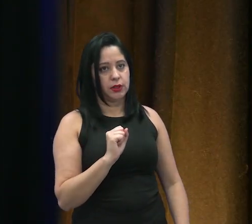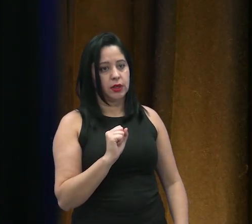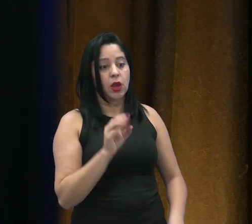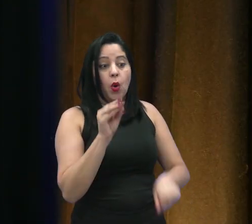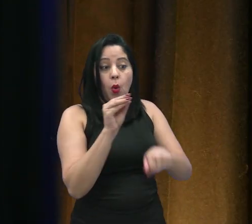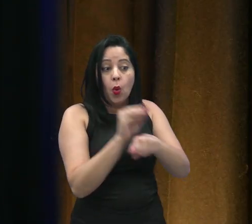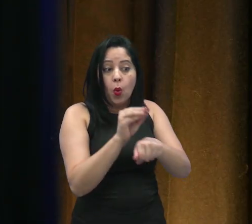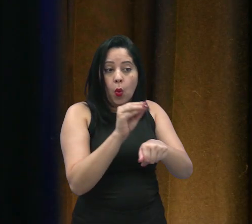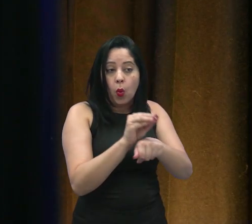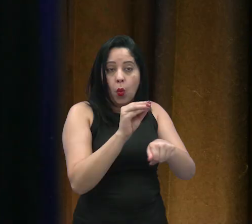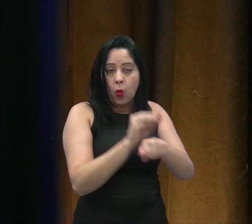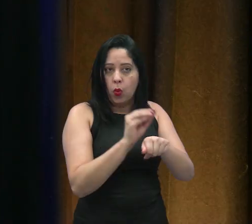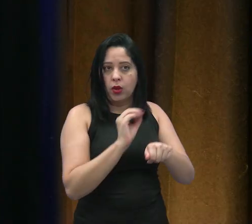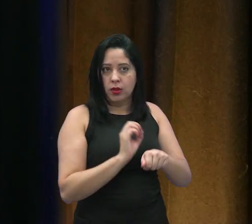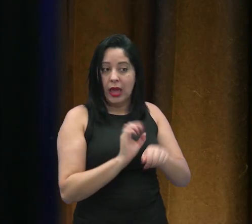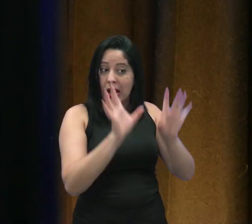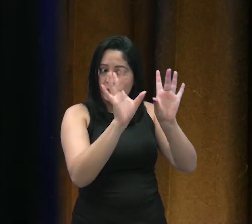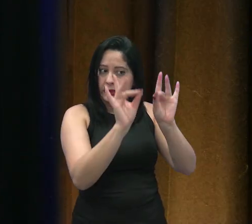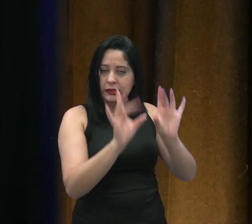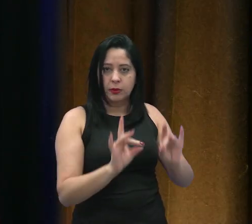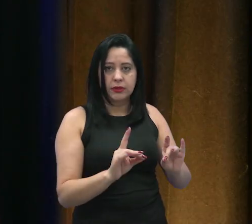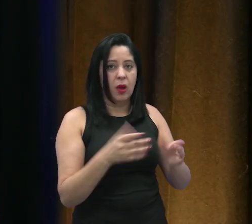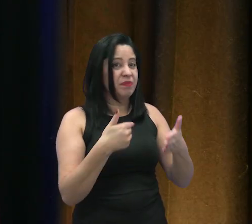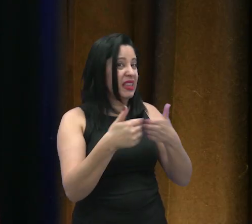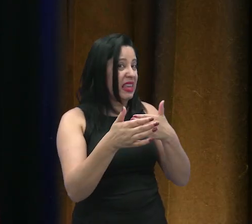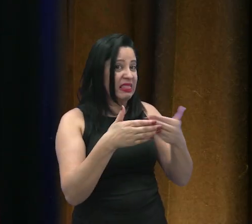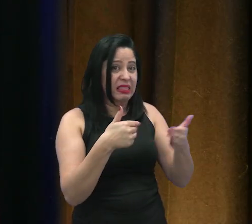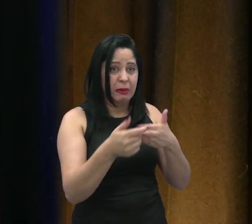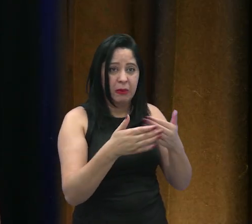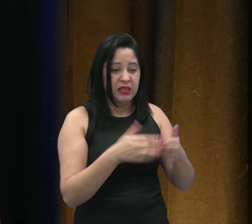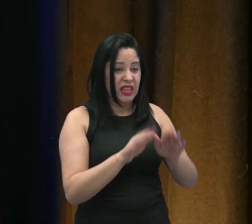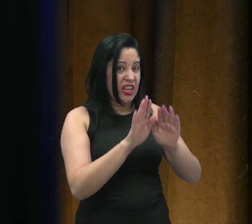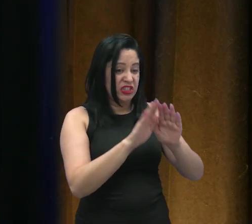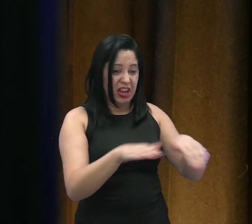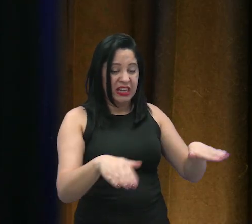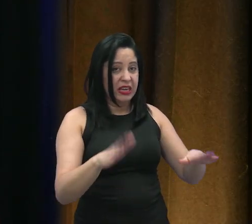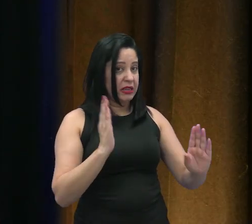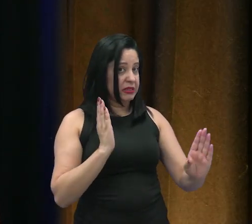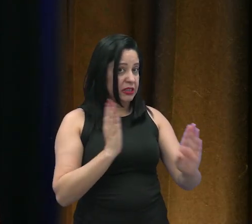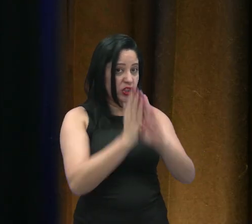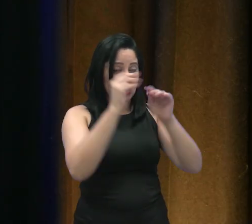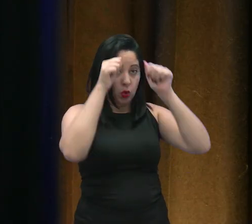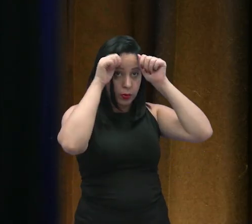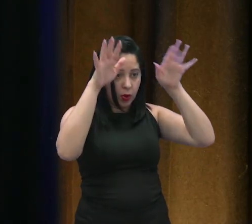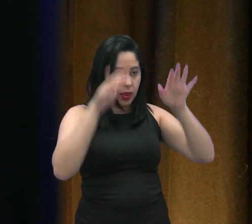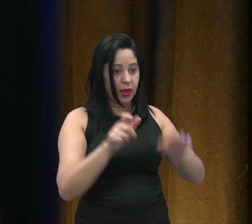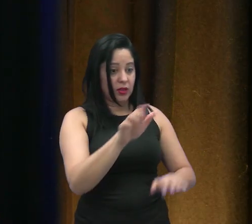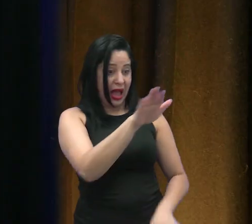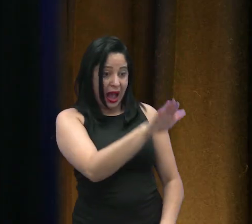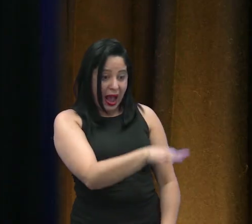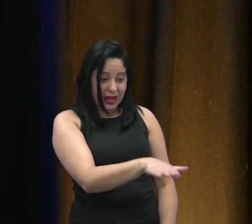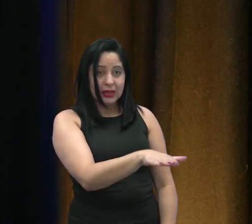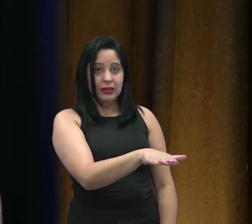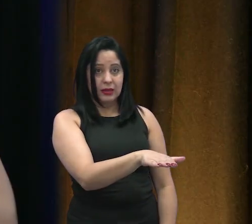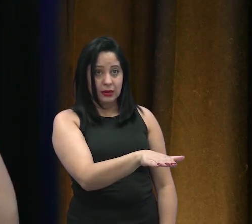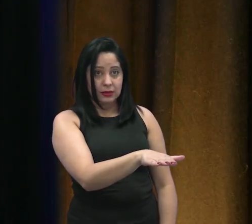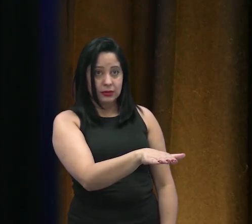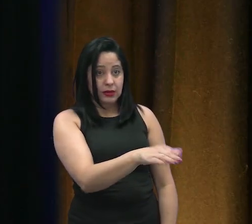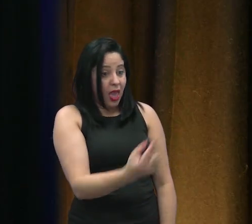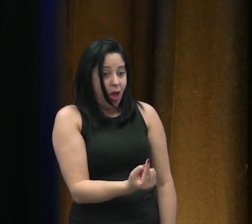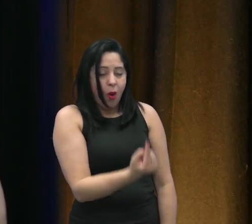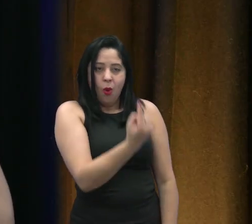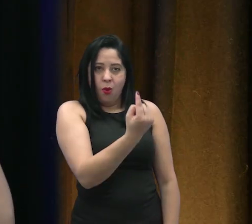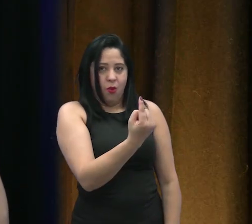trabalho individualizado, porque independentemente da criança ter o diagnóstico, ela é um ser único, singular, que tem